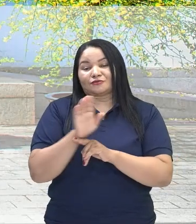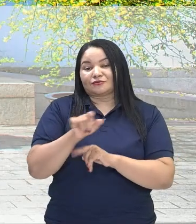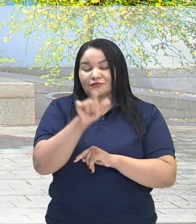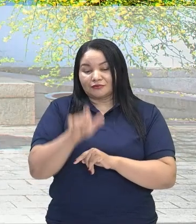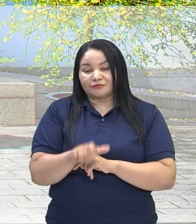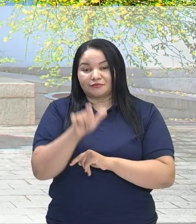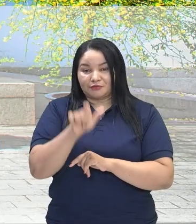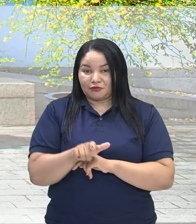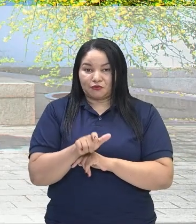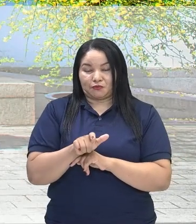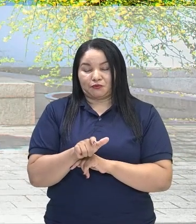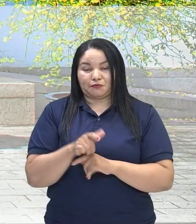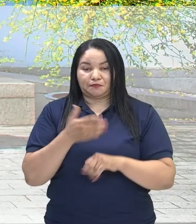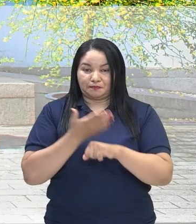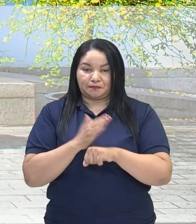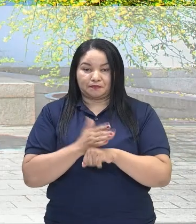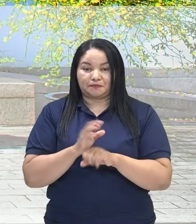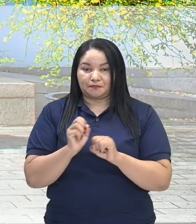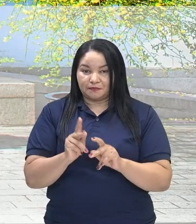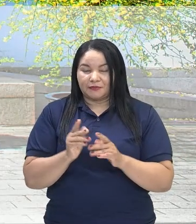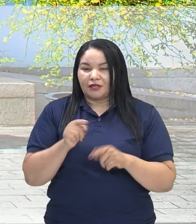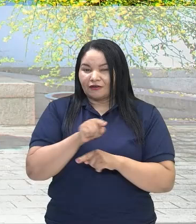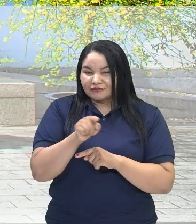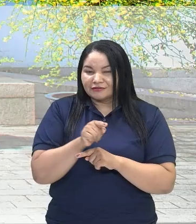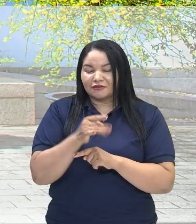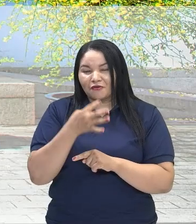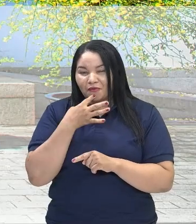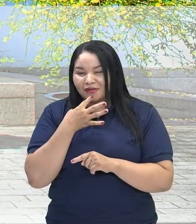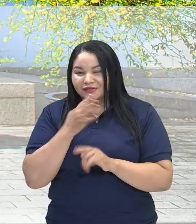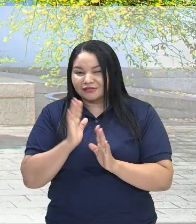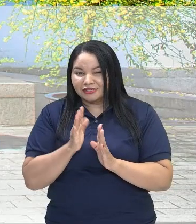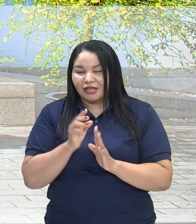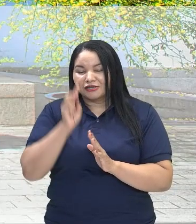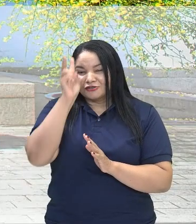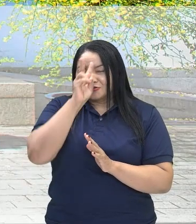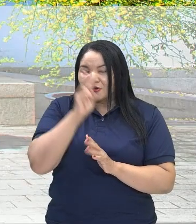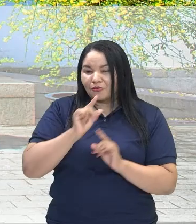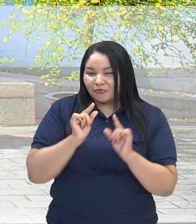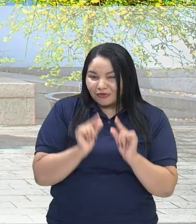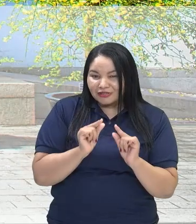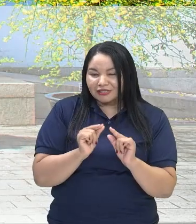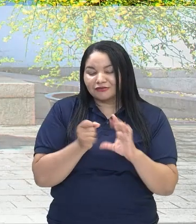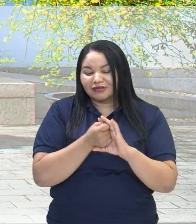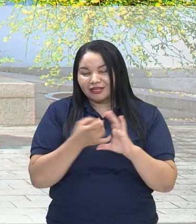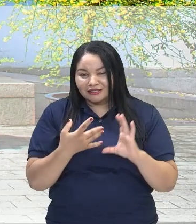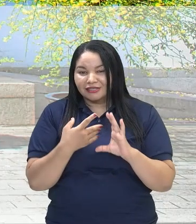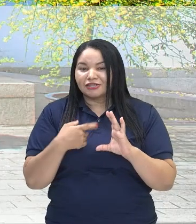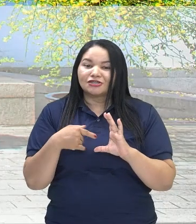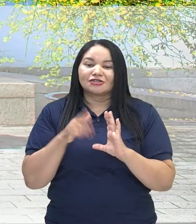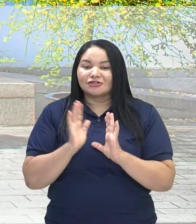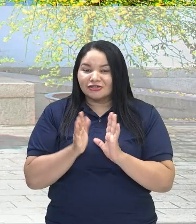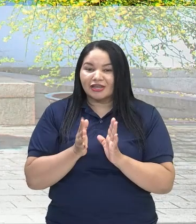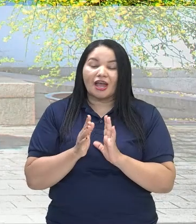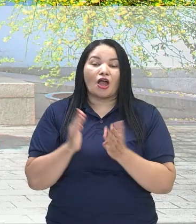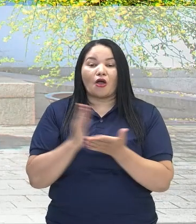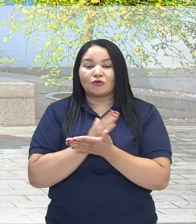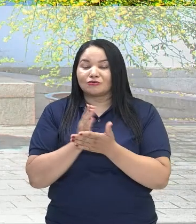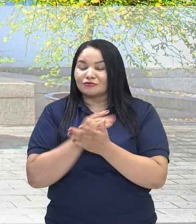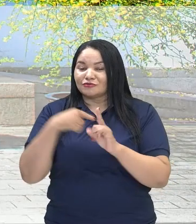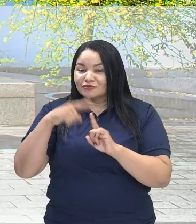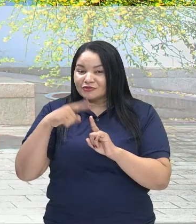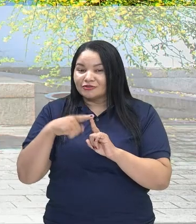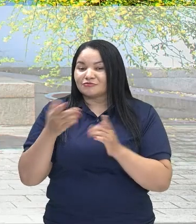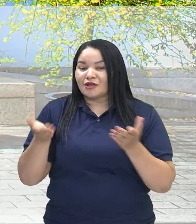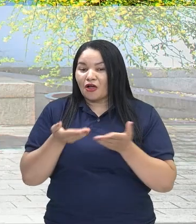praticantes. Agora que vocês já conhecem um pouquinho da história, as características, alguns estilos, eu quero